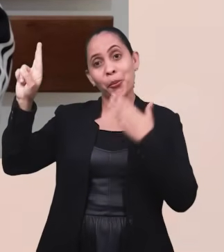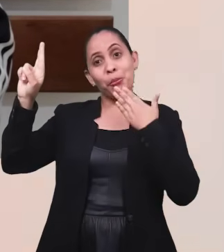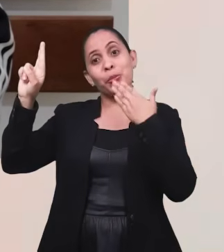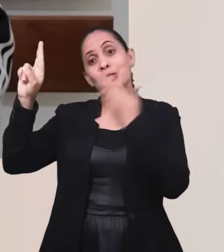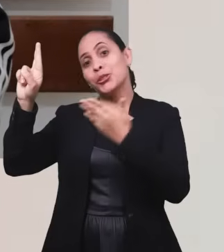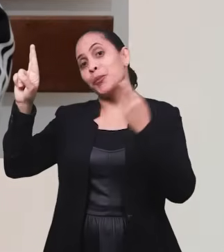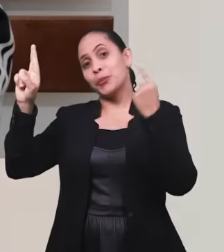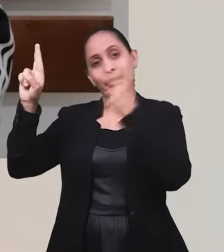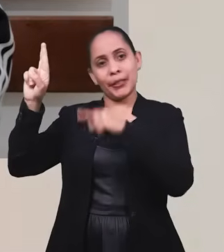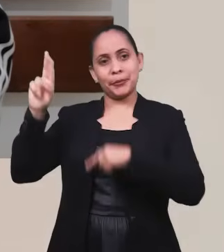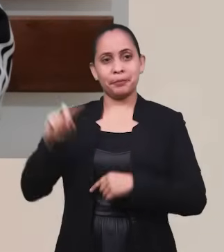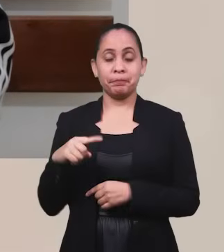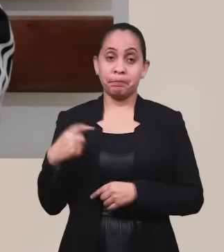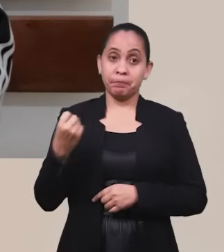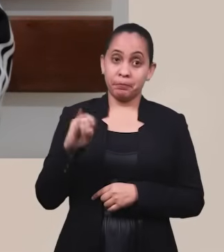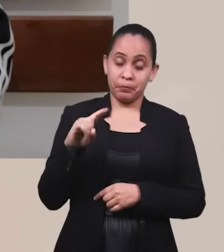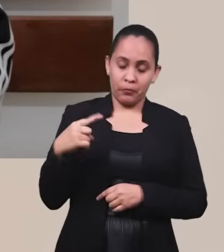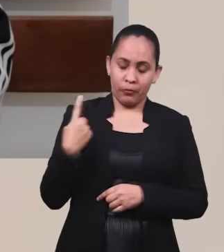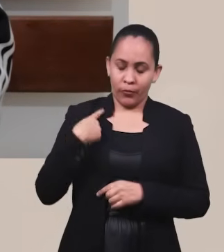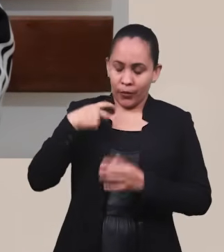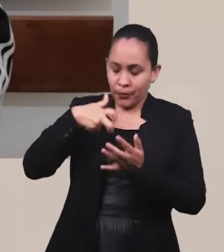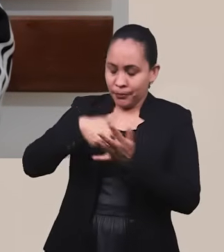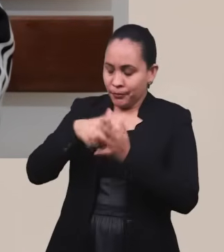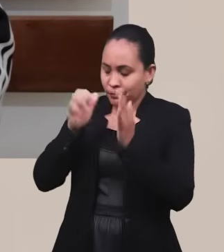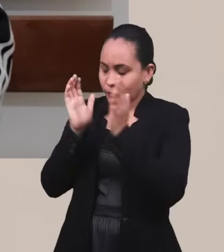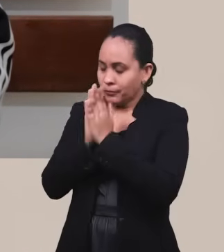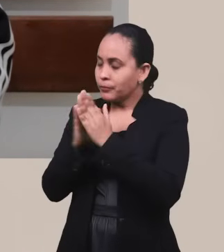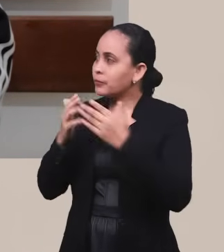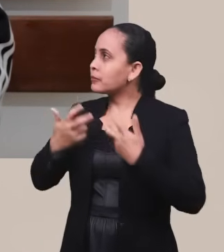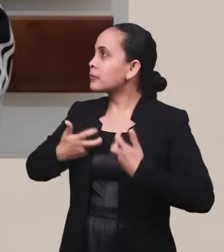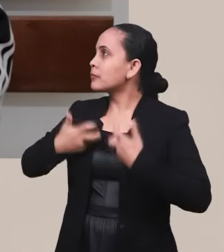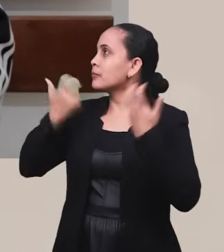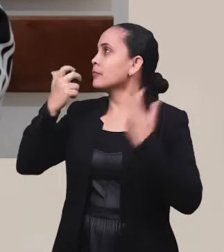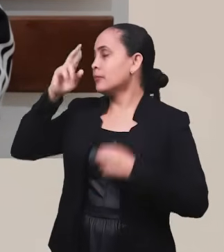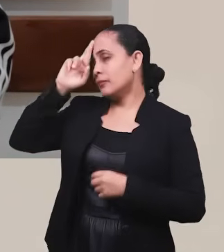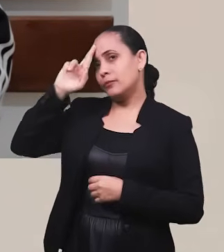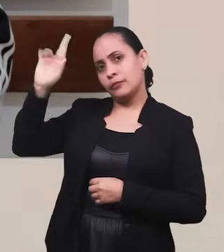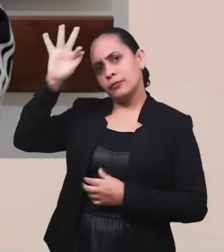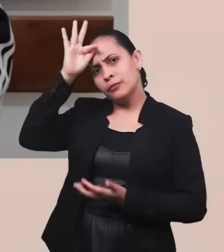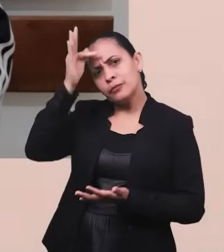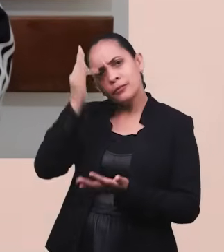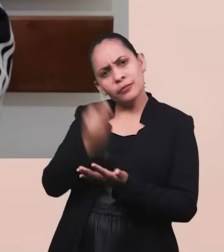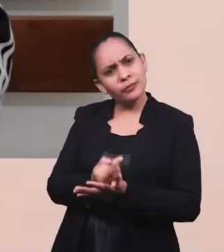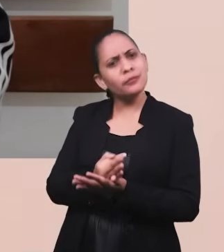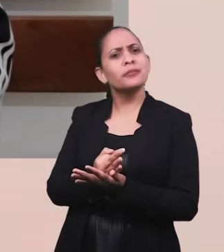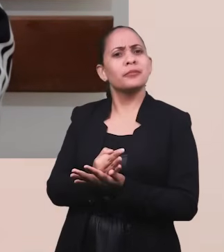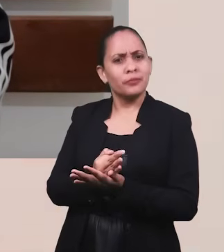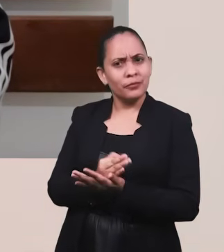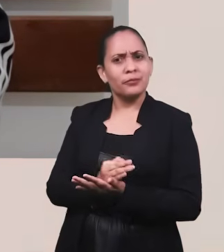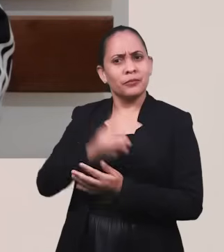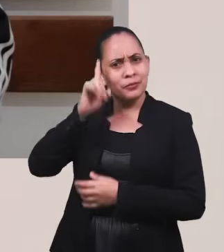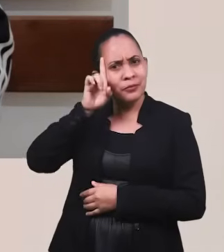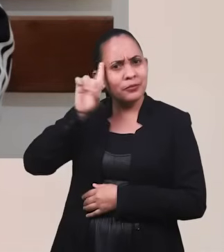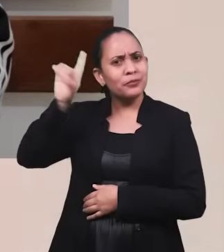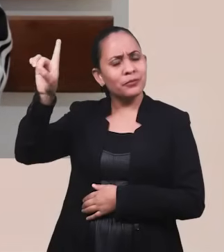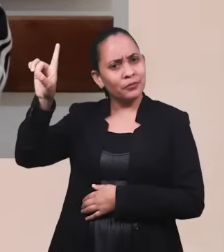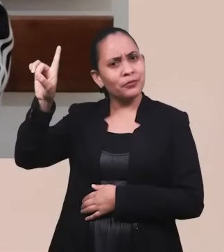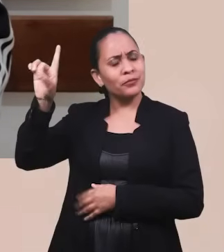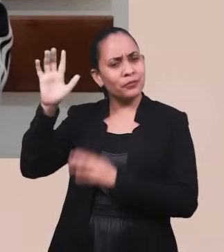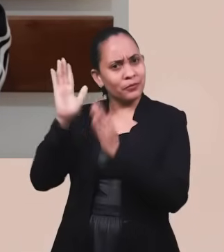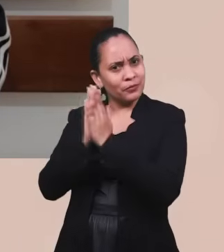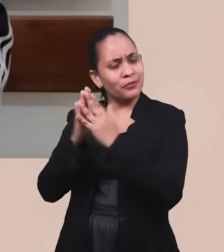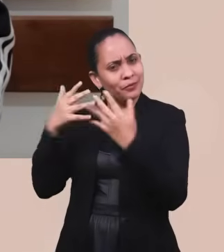a Ele. Se nós dobrarmos nossos joelhos, colocarmos nossa fé em ação, com certeza Ele vai ouvir